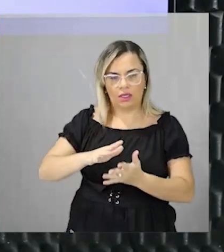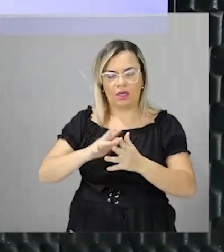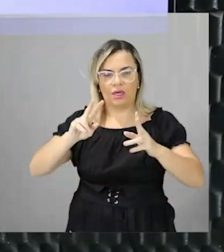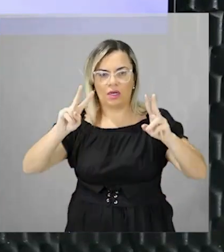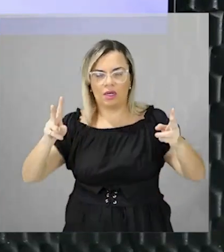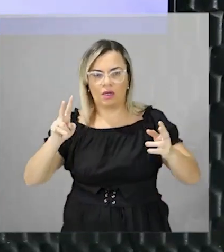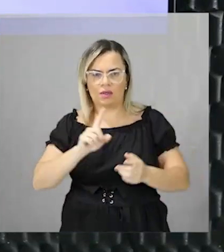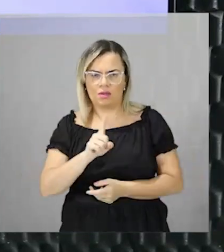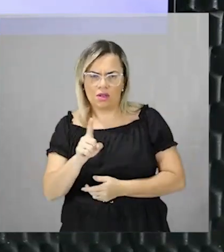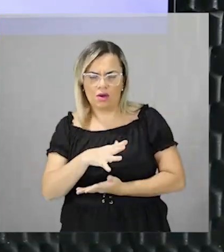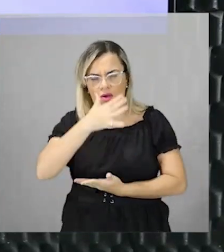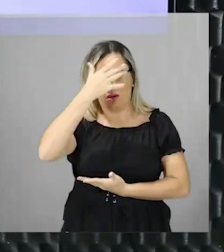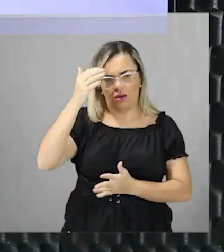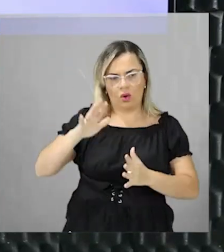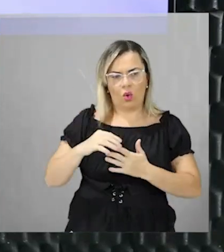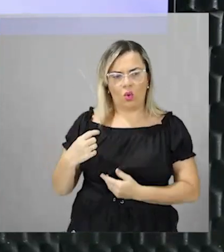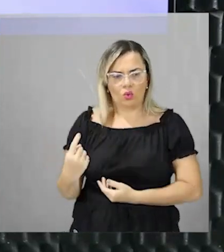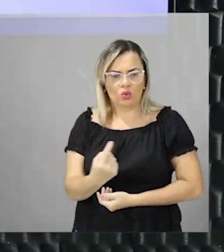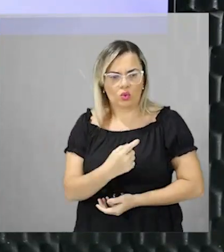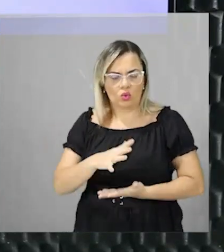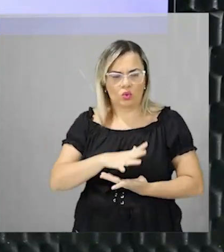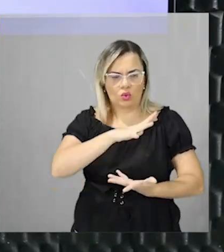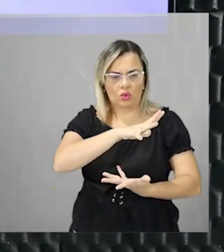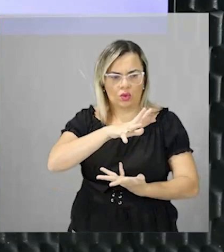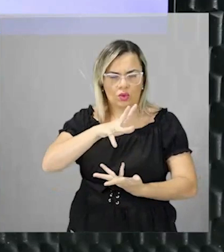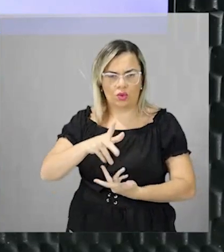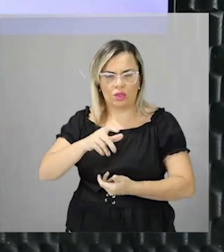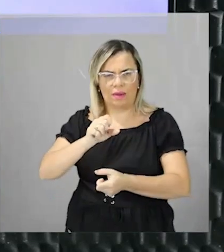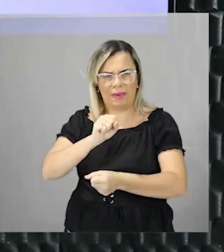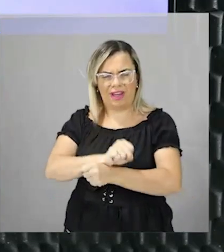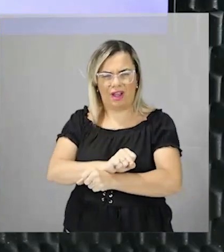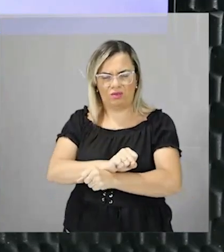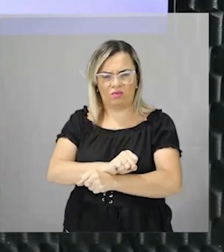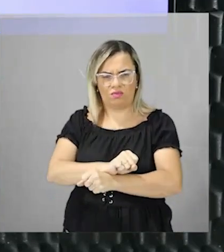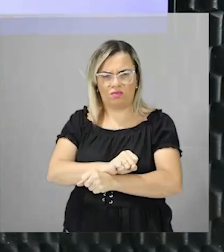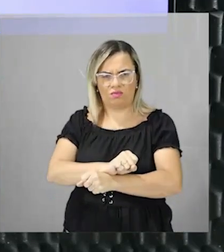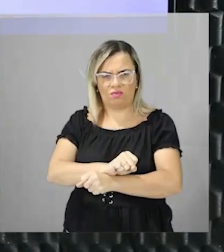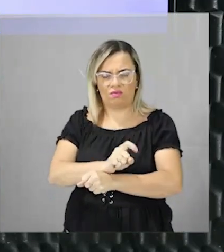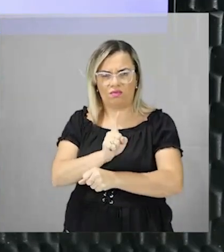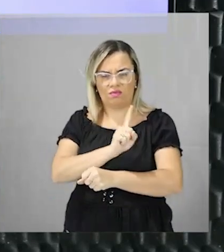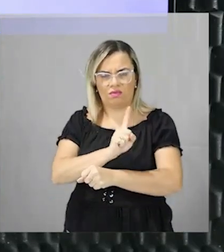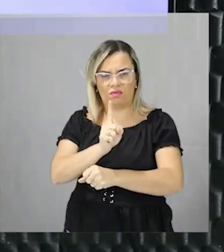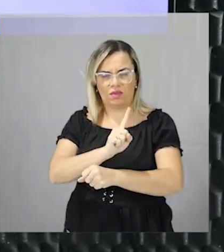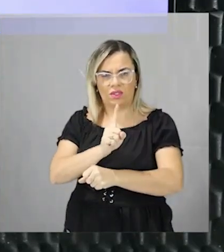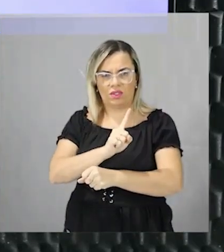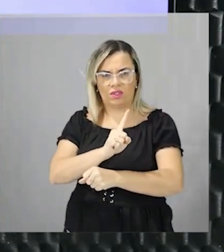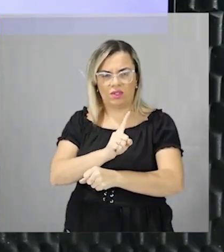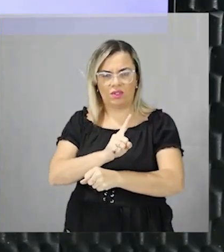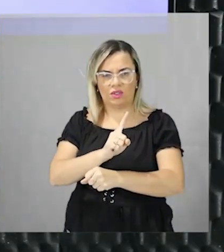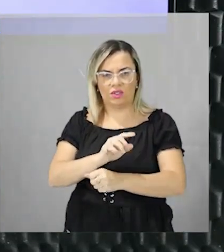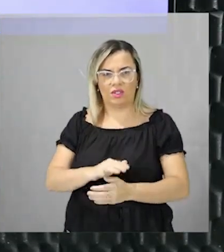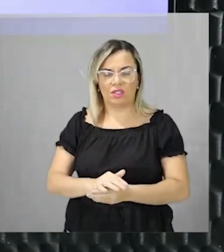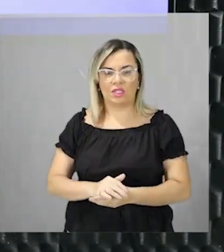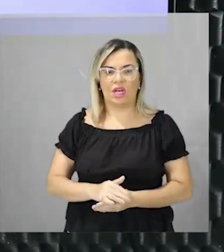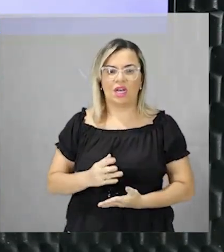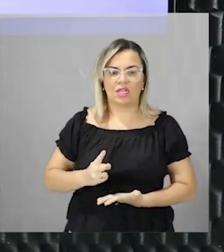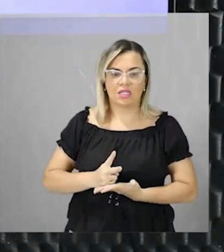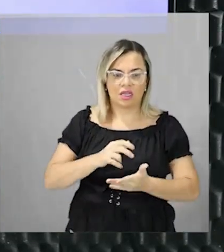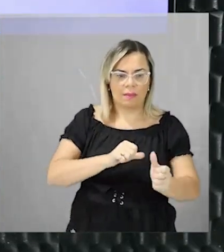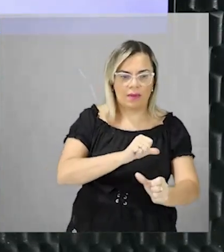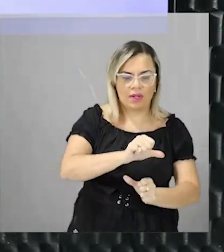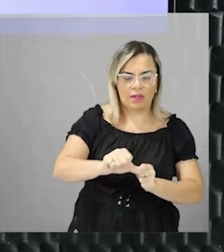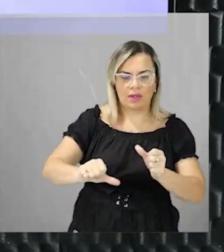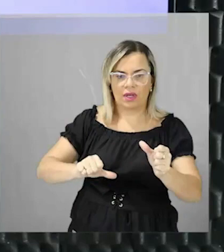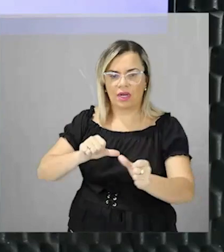esquece. Marcos, o nosso planeta, ele é fixo, ele é estável? Não, o nosso planeta ele está em constante